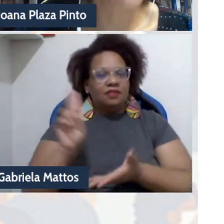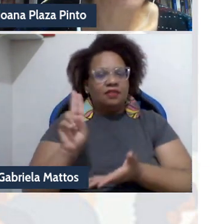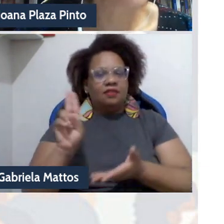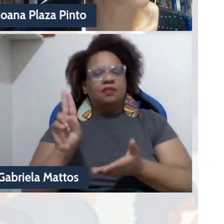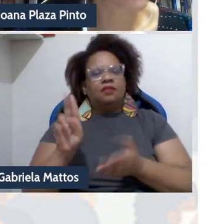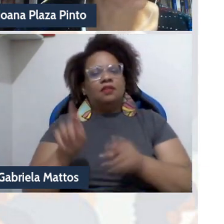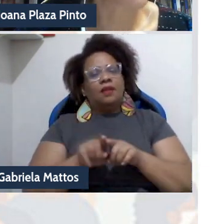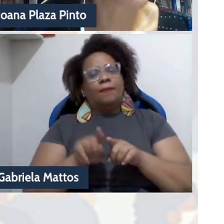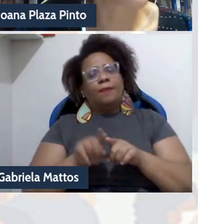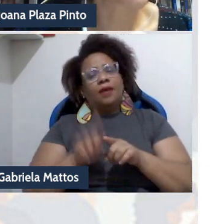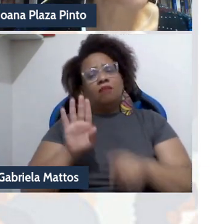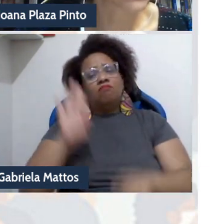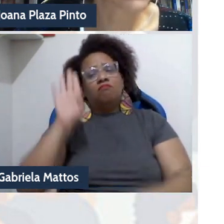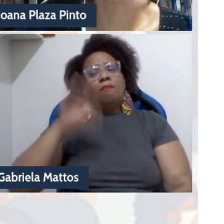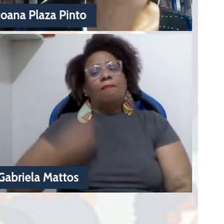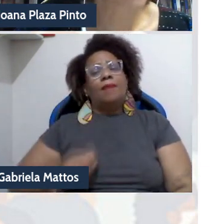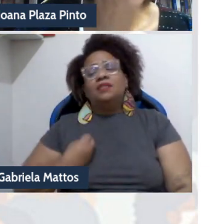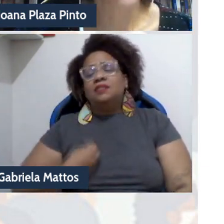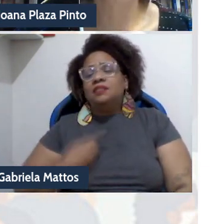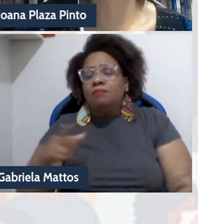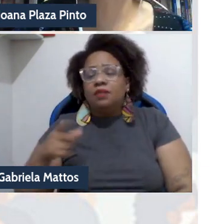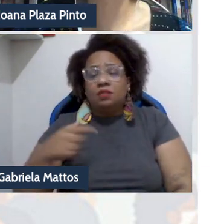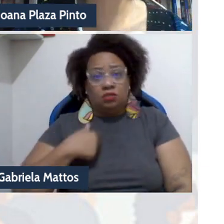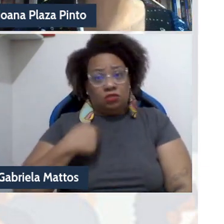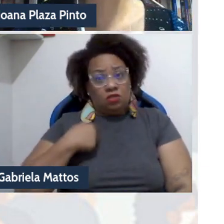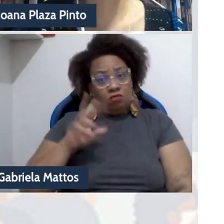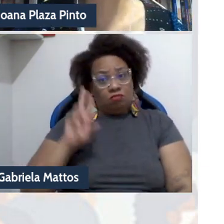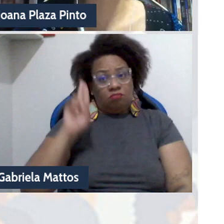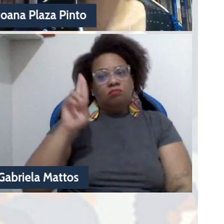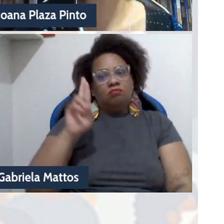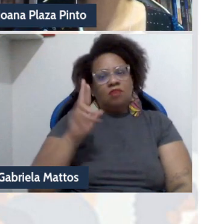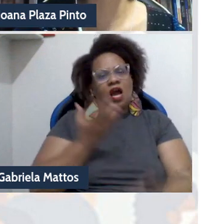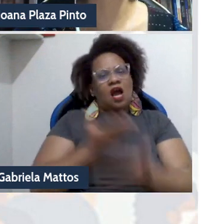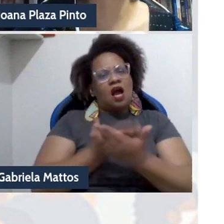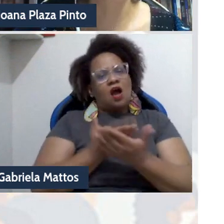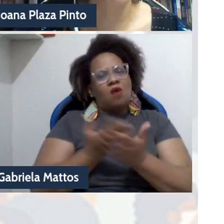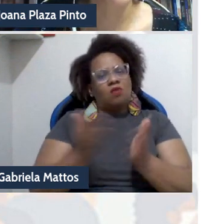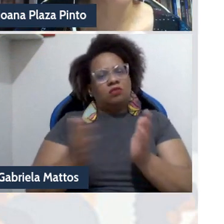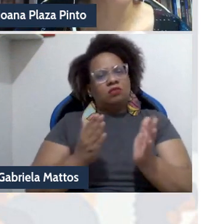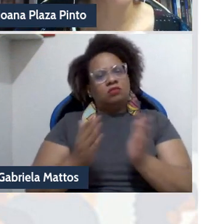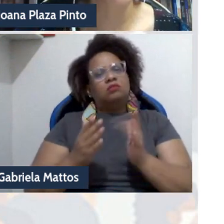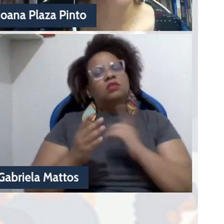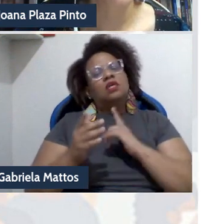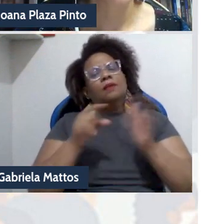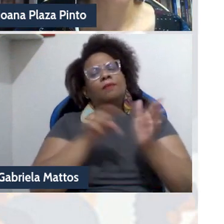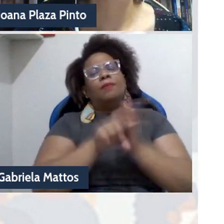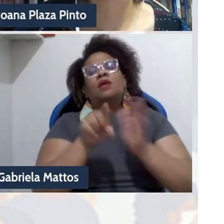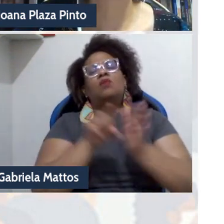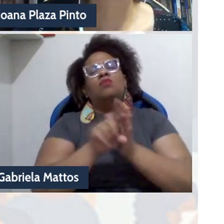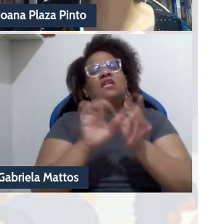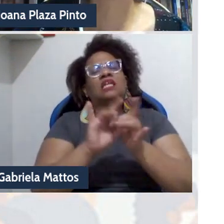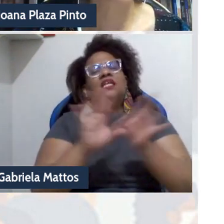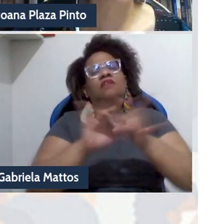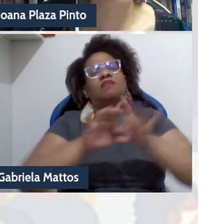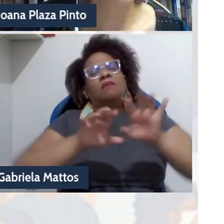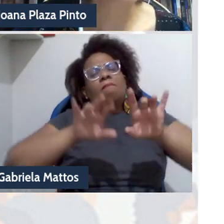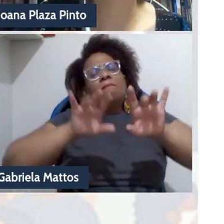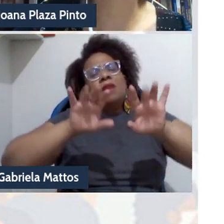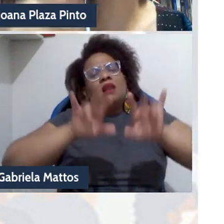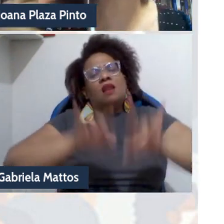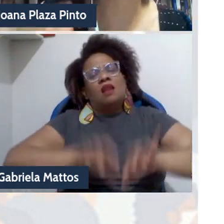mesma fiz durante as aulas. Então, o formulário foi construído com perguntas abertas e perguntava